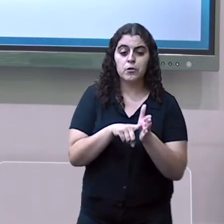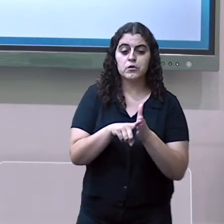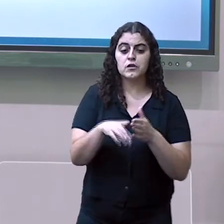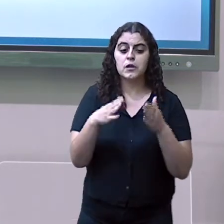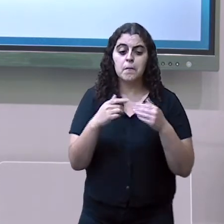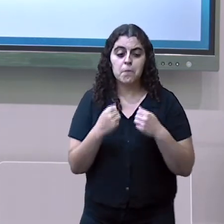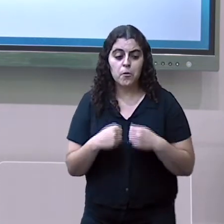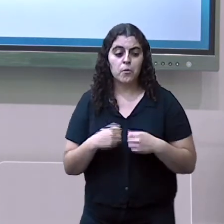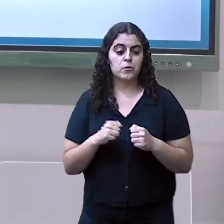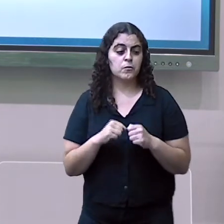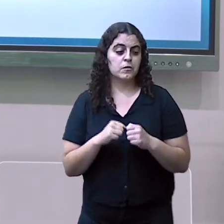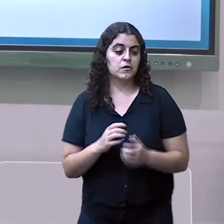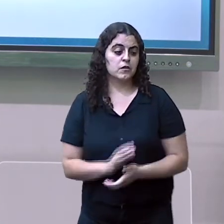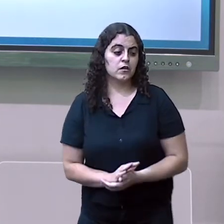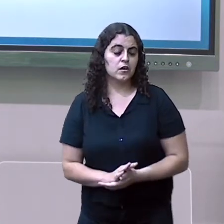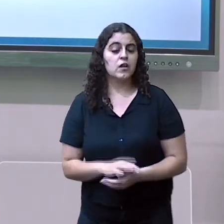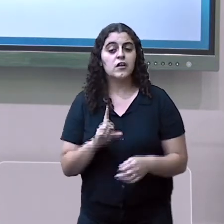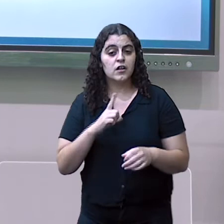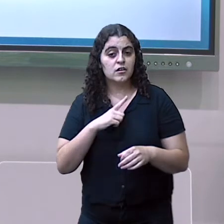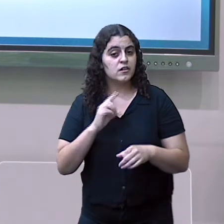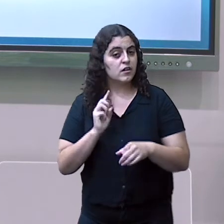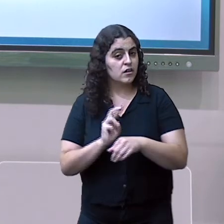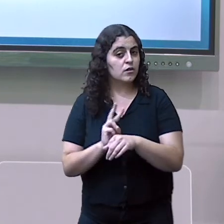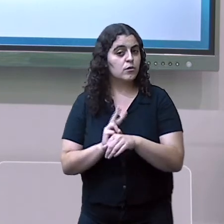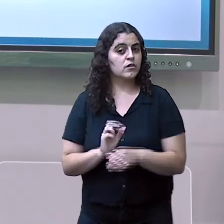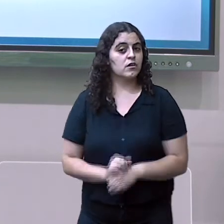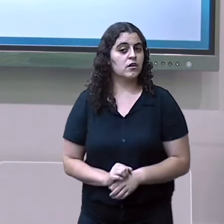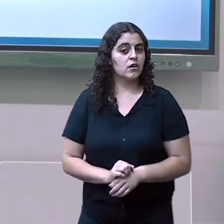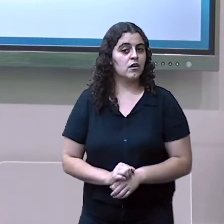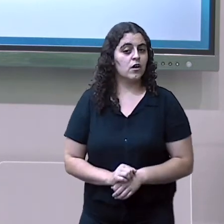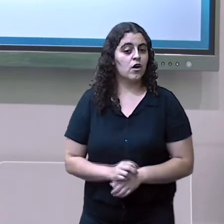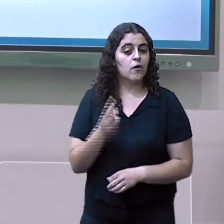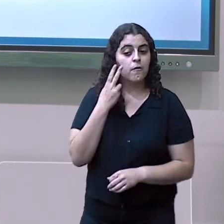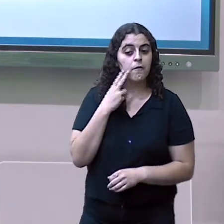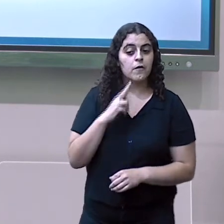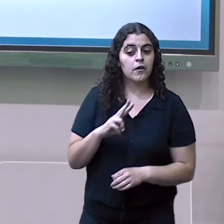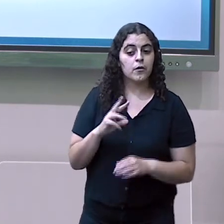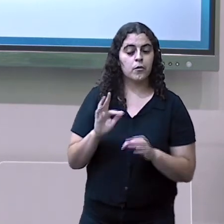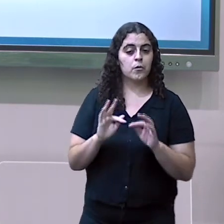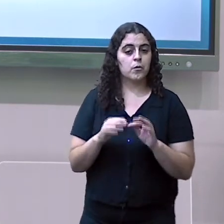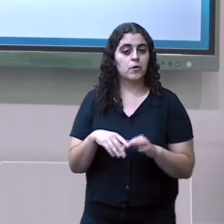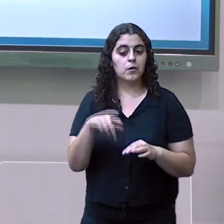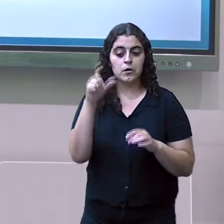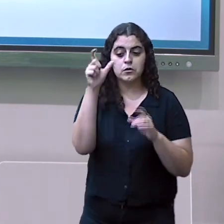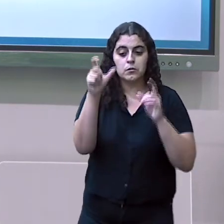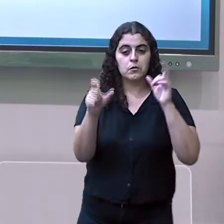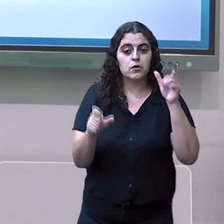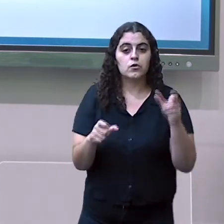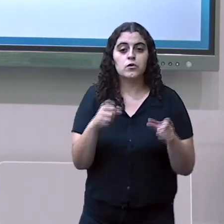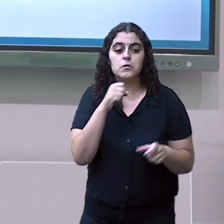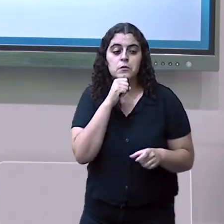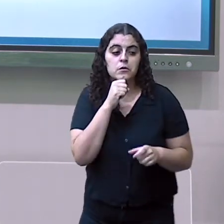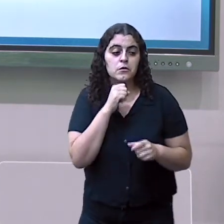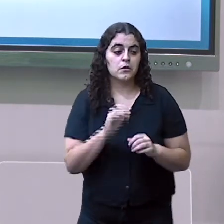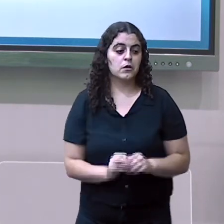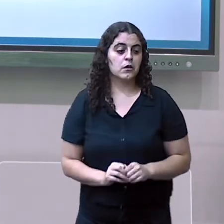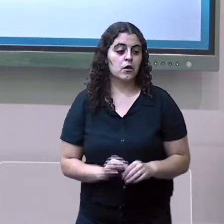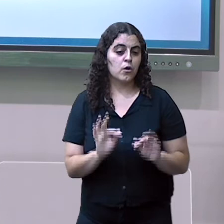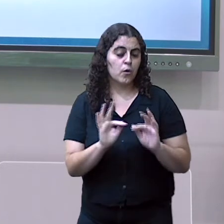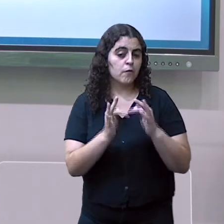minha professora, né? Com as pessoas mais experientes, com o meu